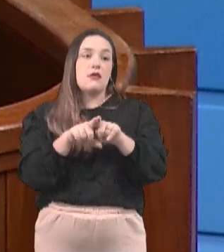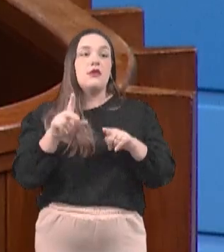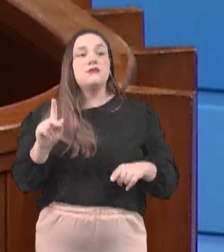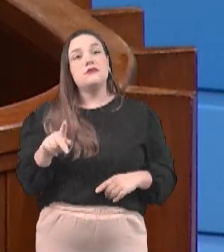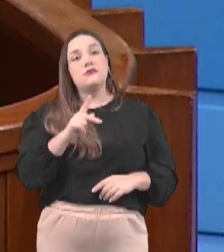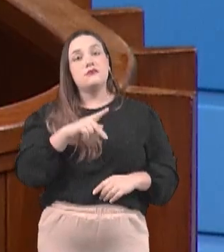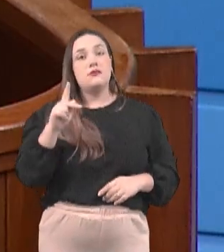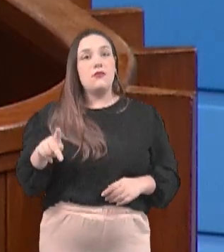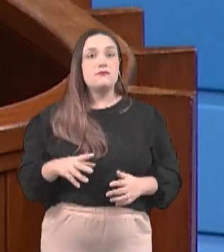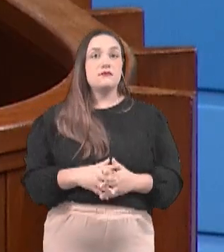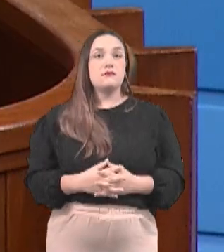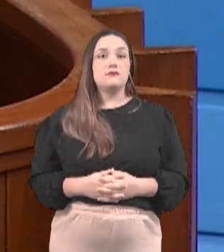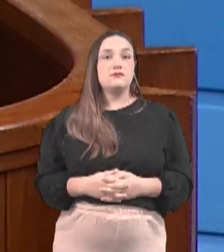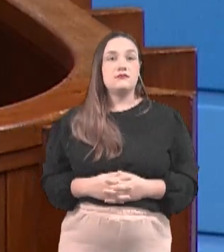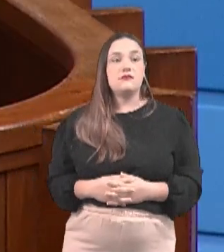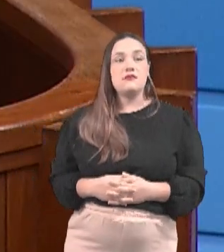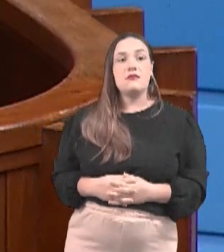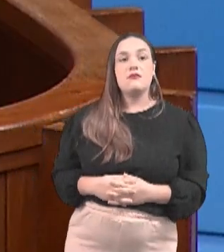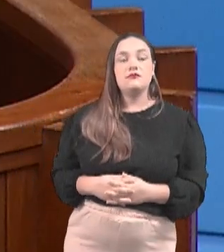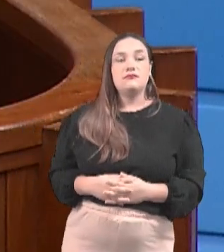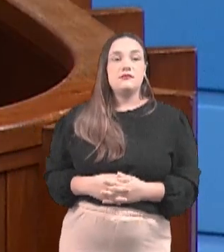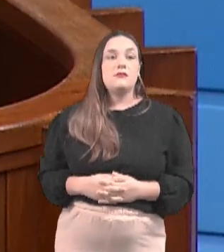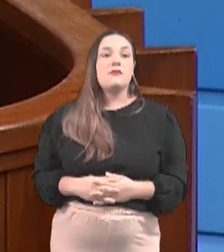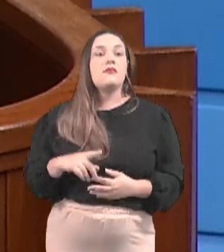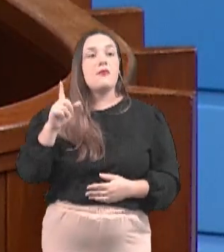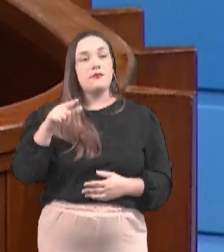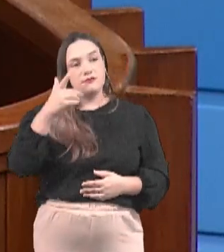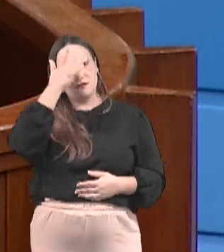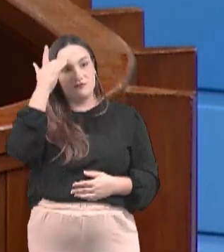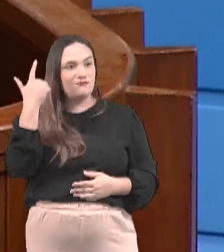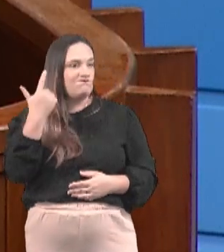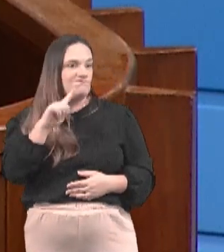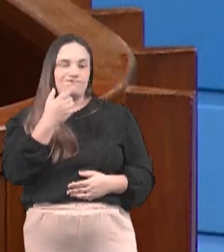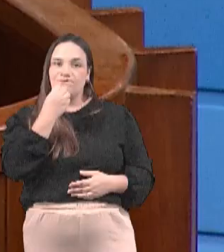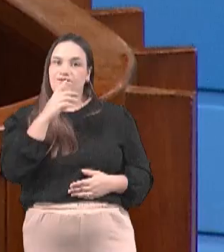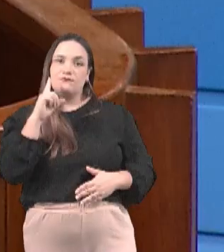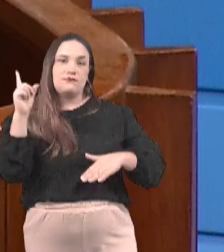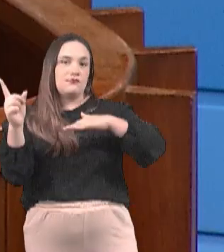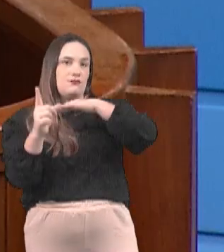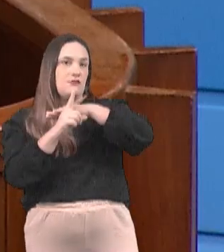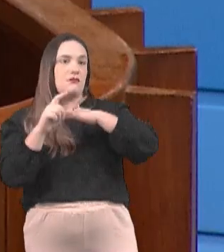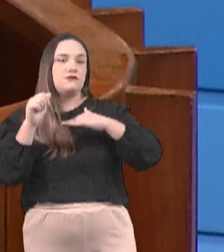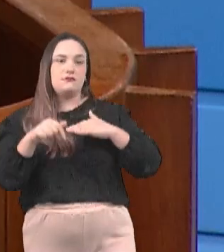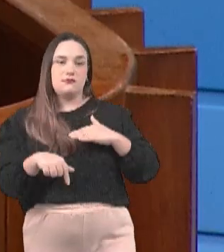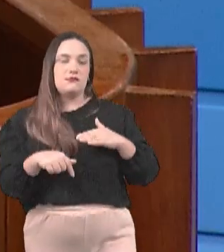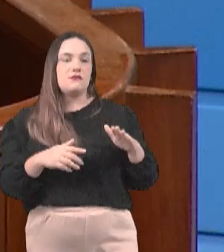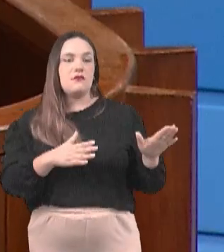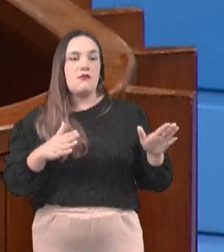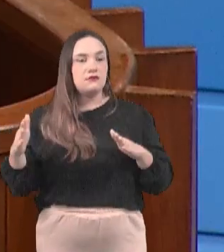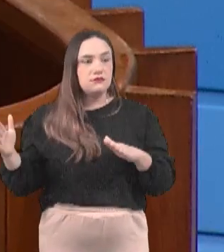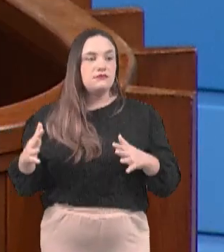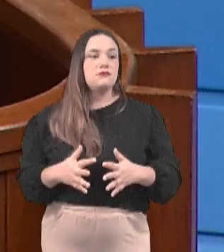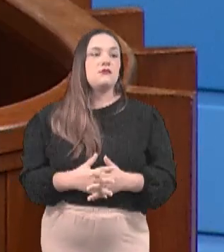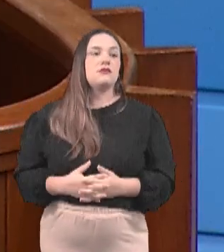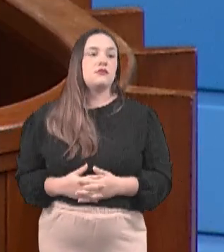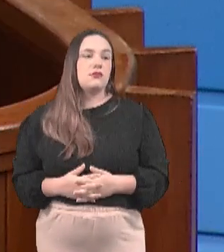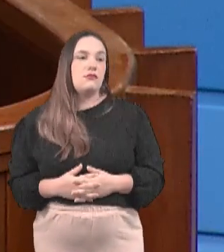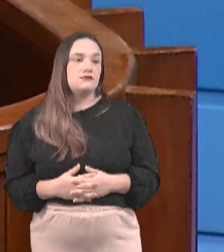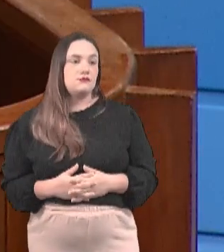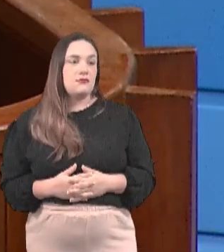professoras. Porque essas são as pessoas que estão sendo maltratadas nesse processo. E nós temos